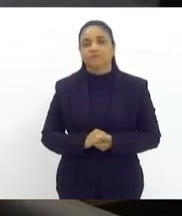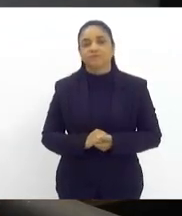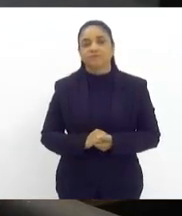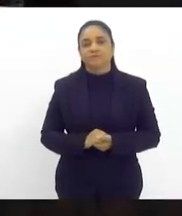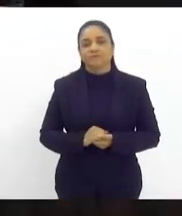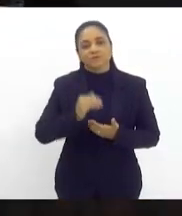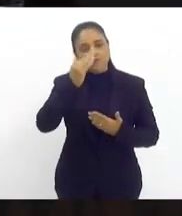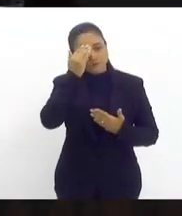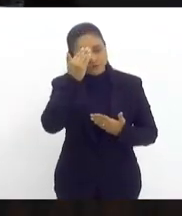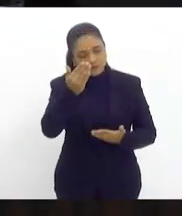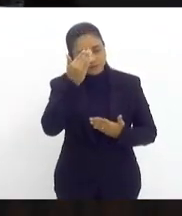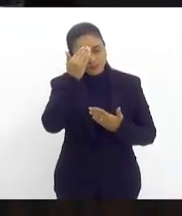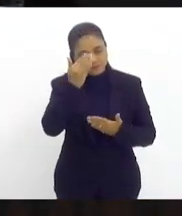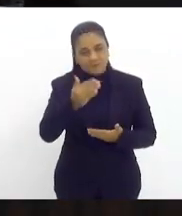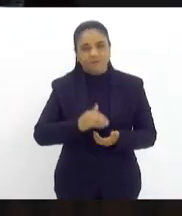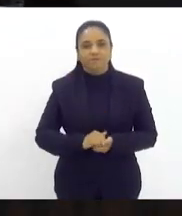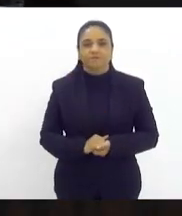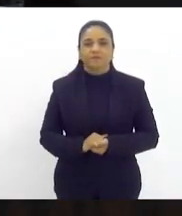obrigado aí.